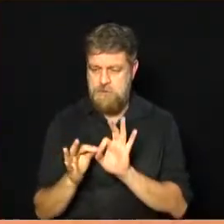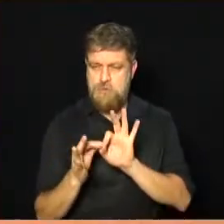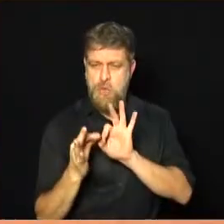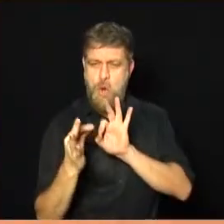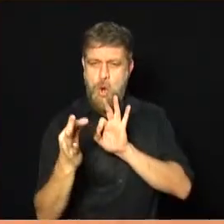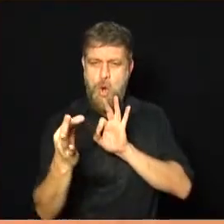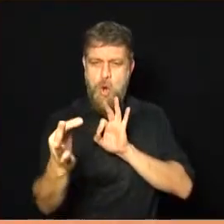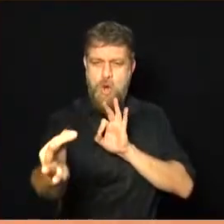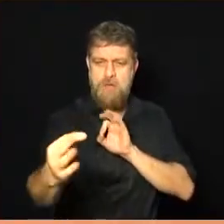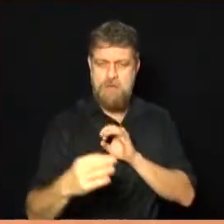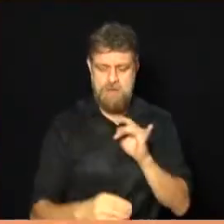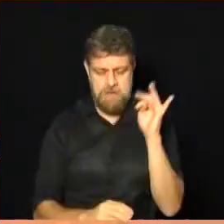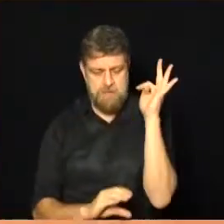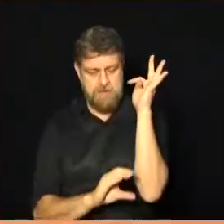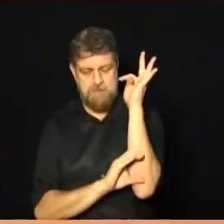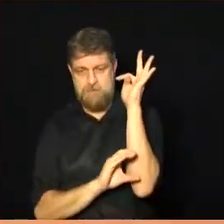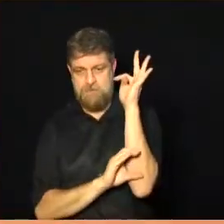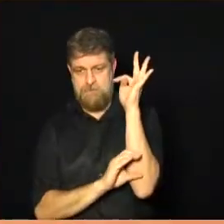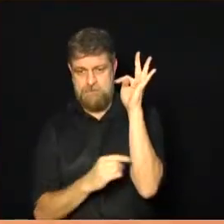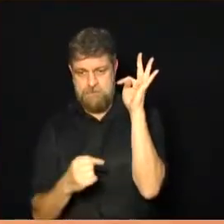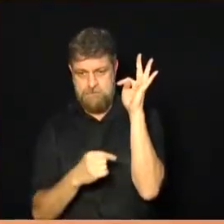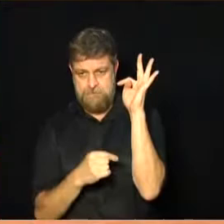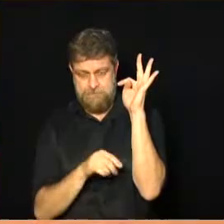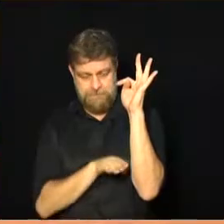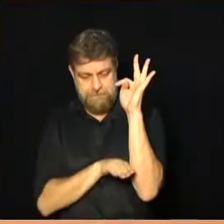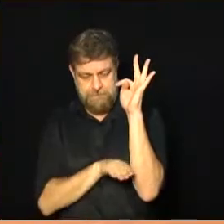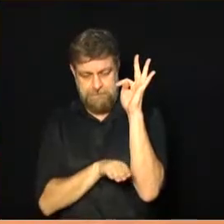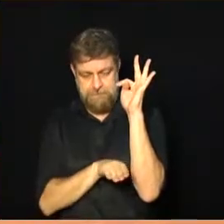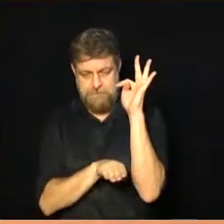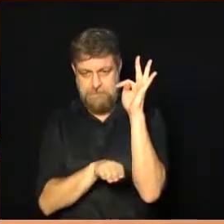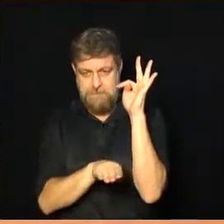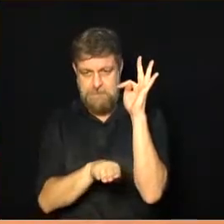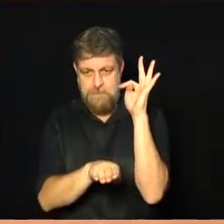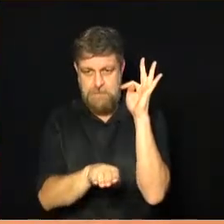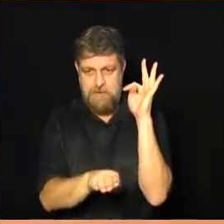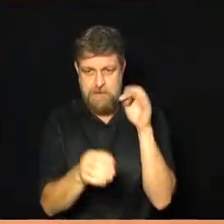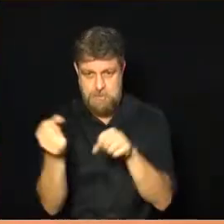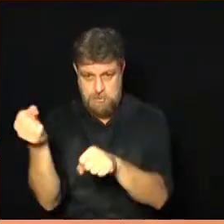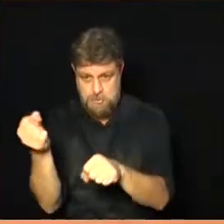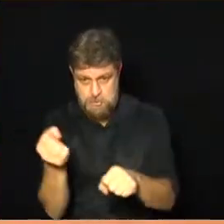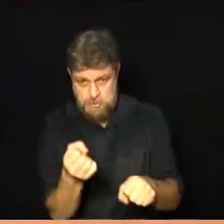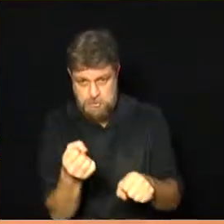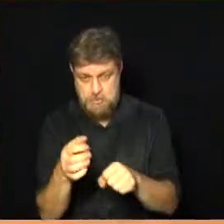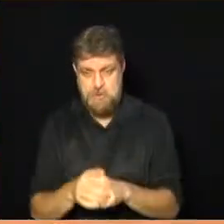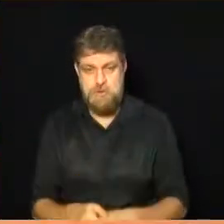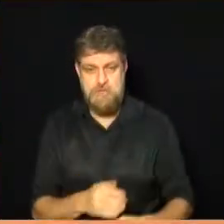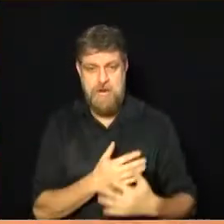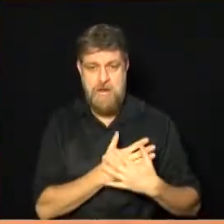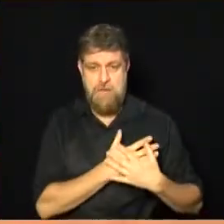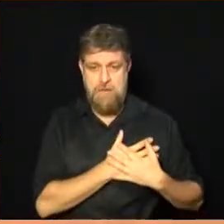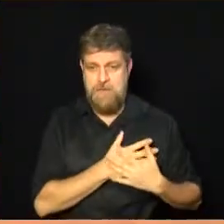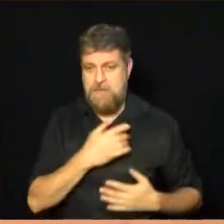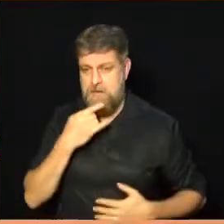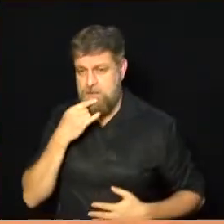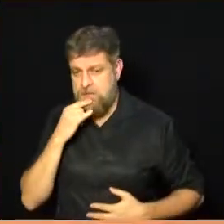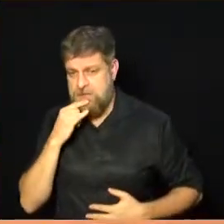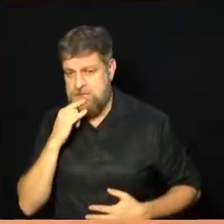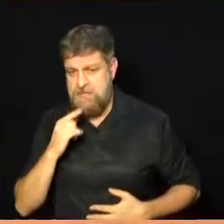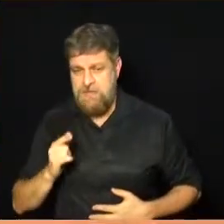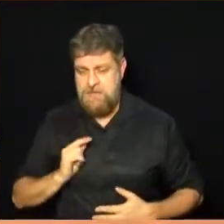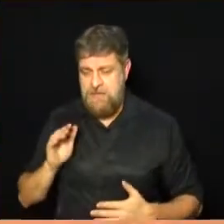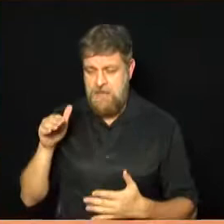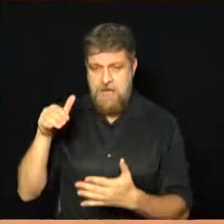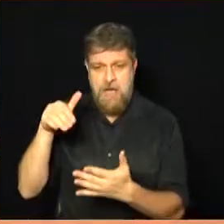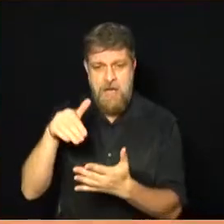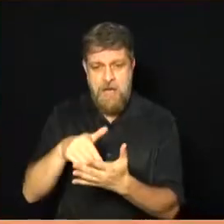terminal central e seguindo pela João Jorge, Amoreiras, Piracicaba, Rui Rodrigues, Camucim até